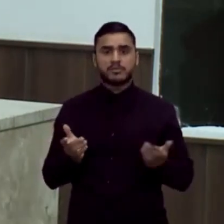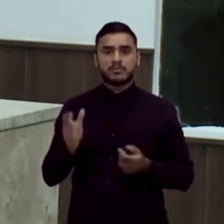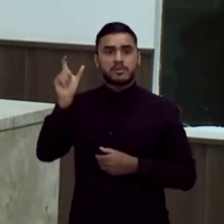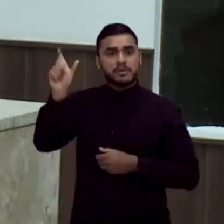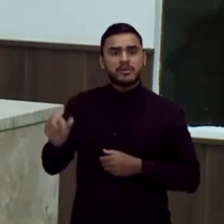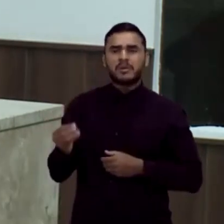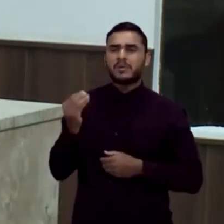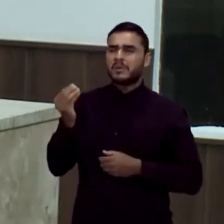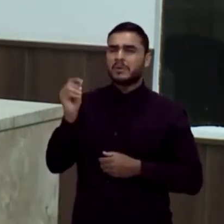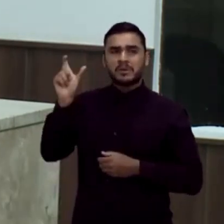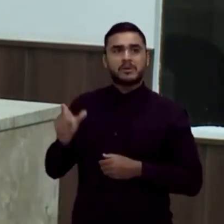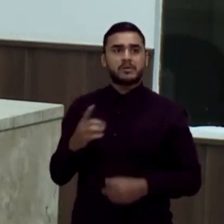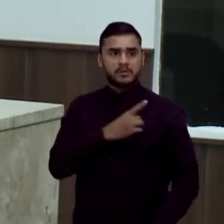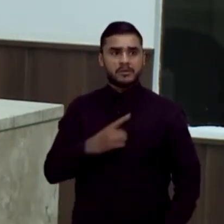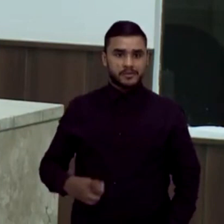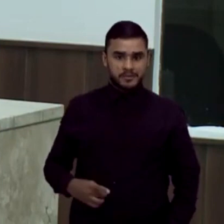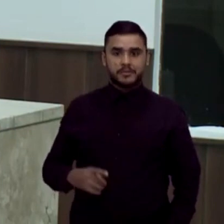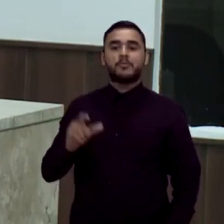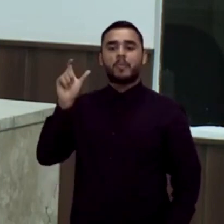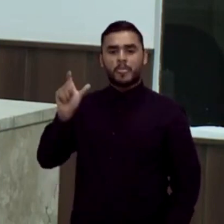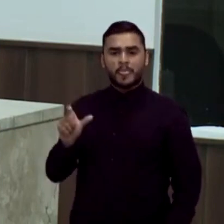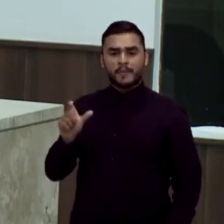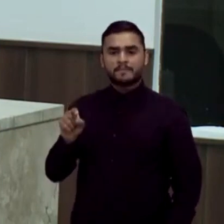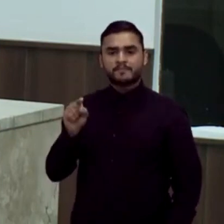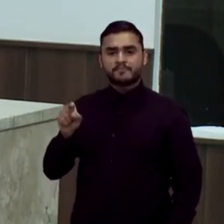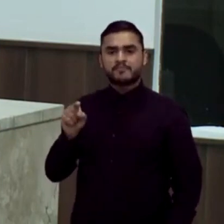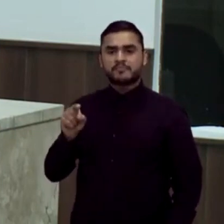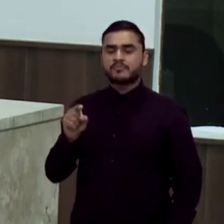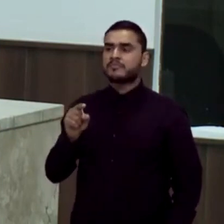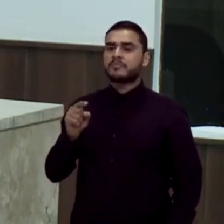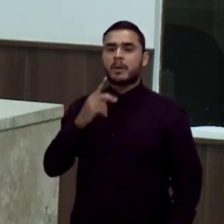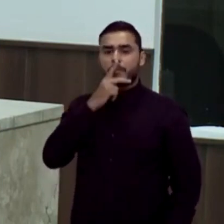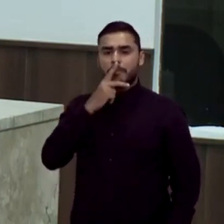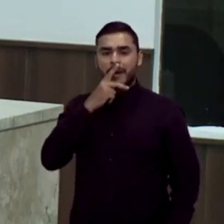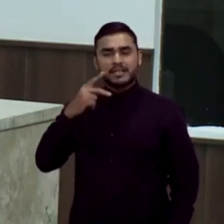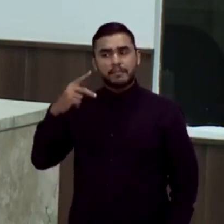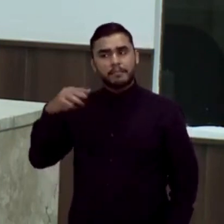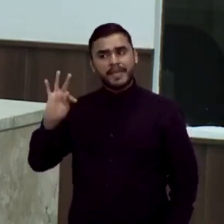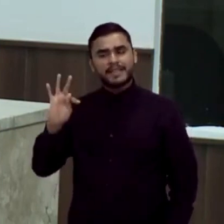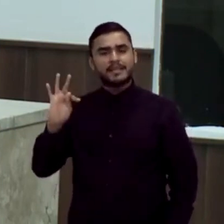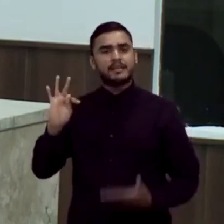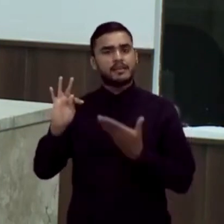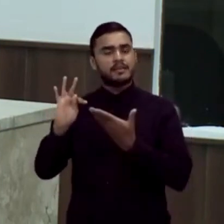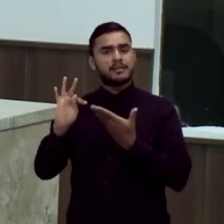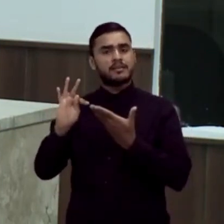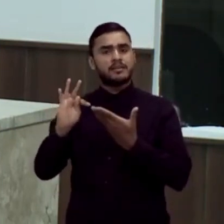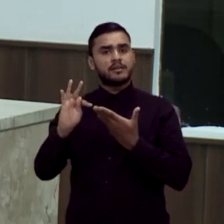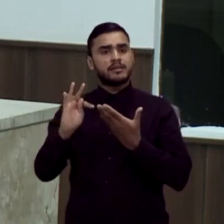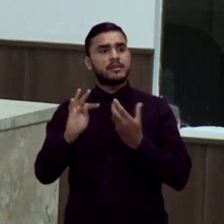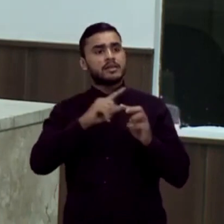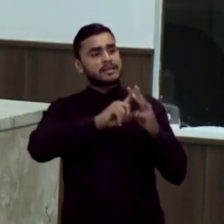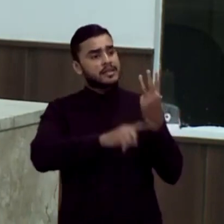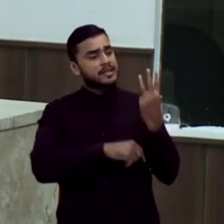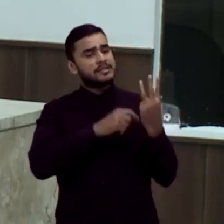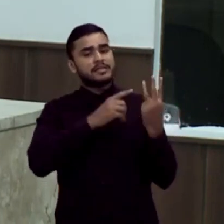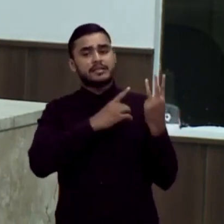nosso partido chegue lá e vá denegrir a imagem de três mulheres guerreiras que são